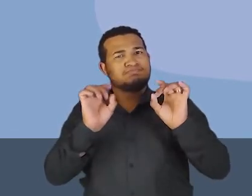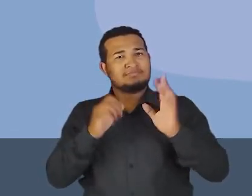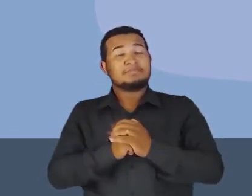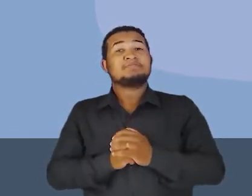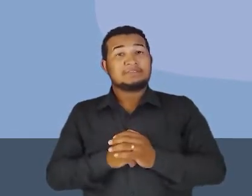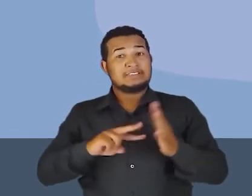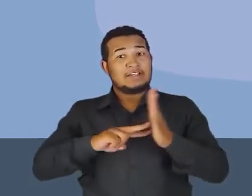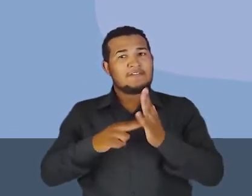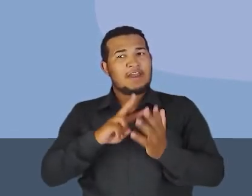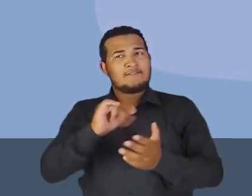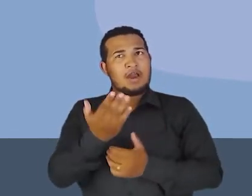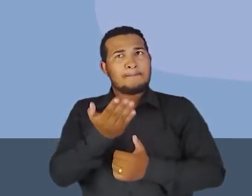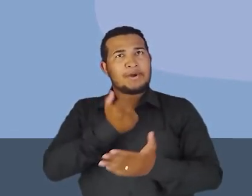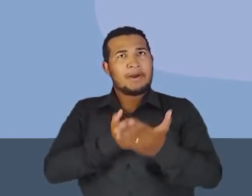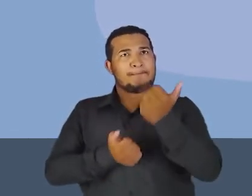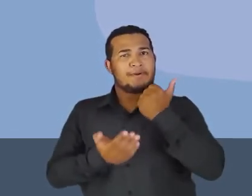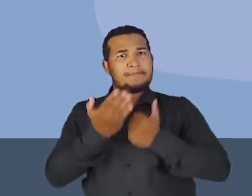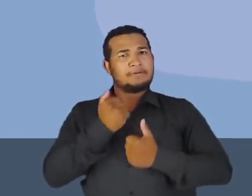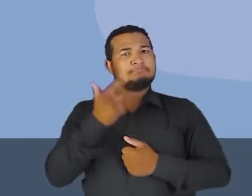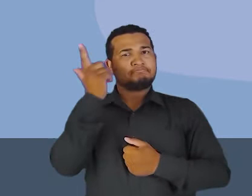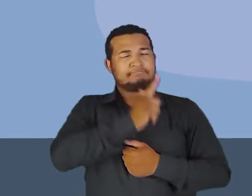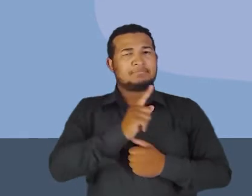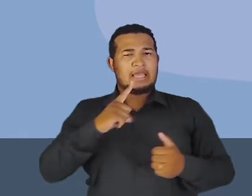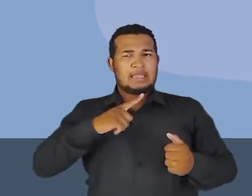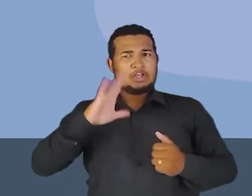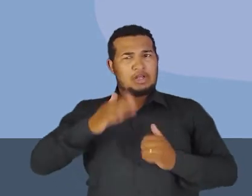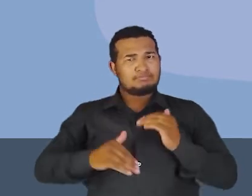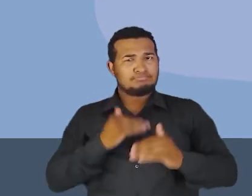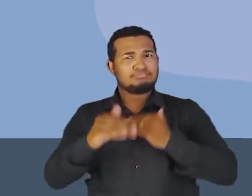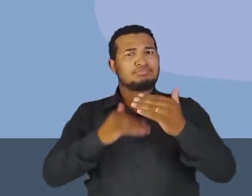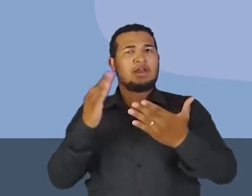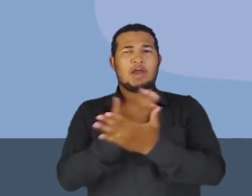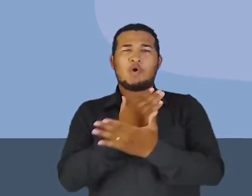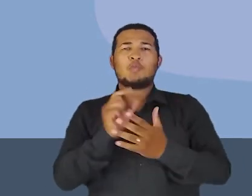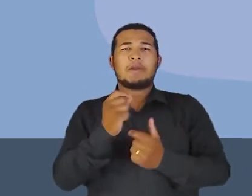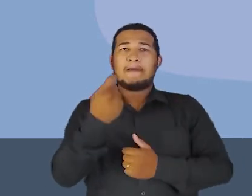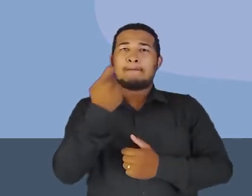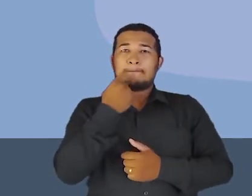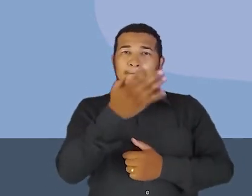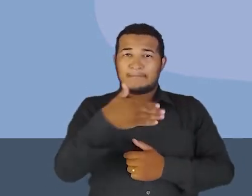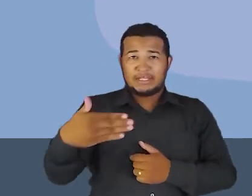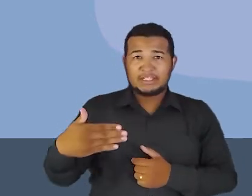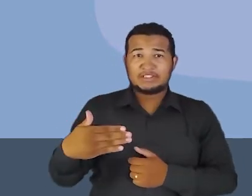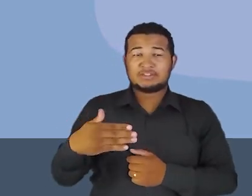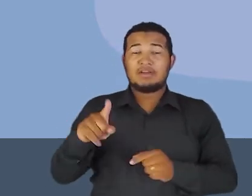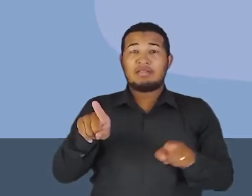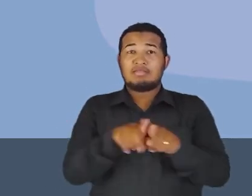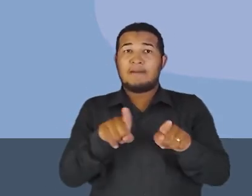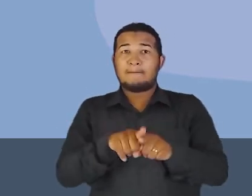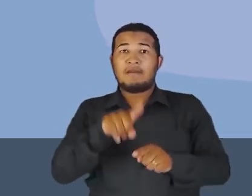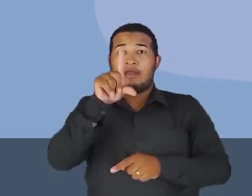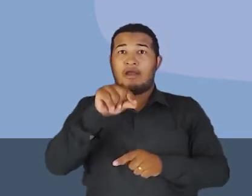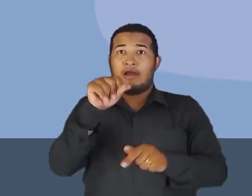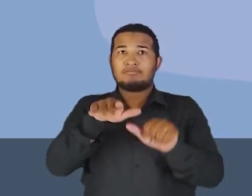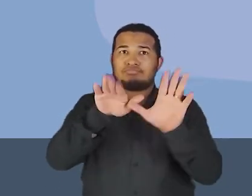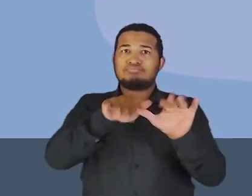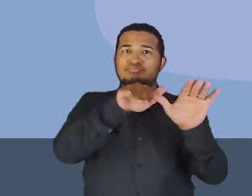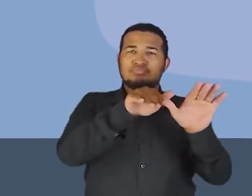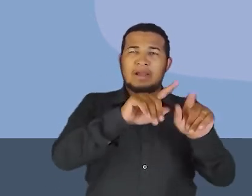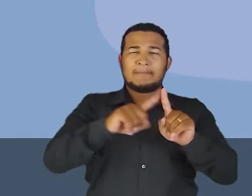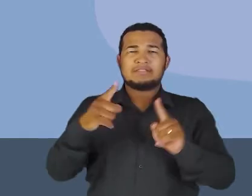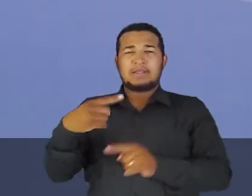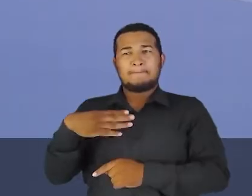ele vai alimentar o embrião. Ele é bem desenvolvido em alguns peixes, répteis e aves. E é reduzido em